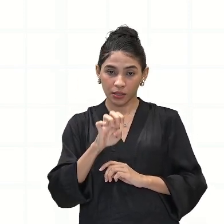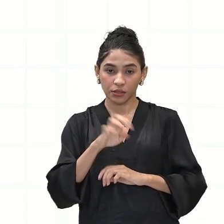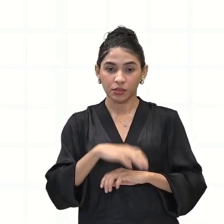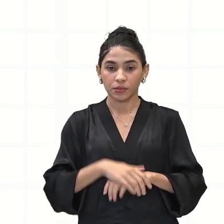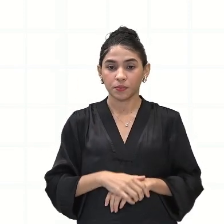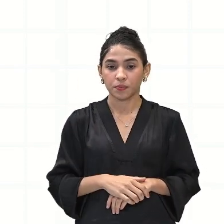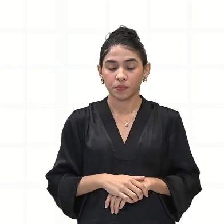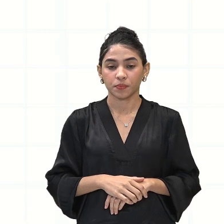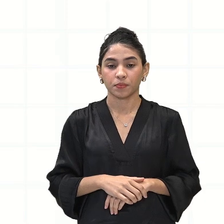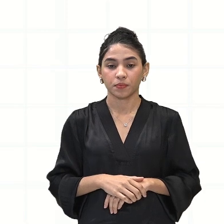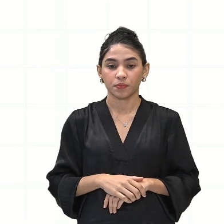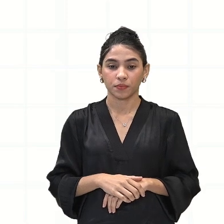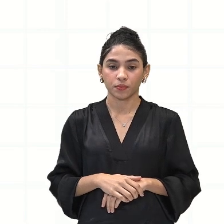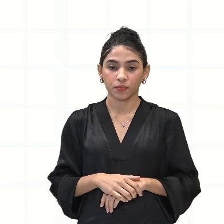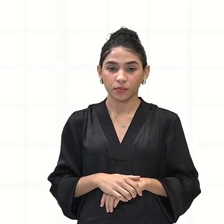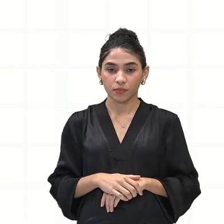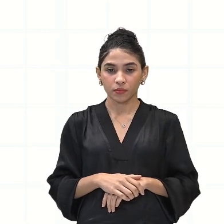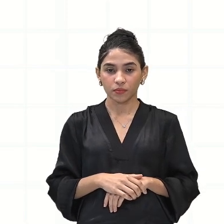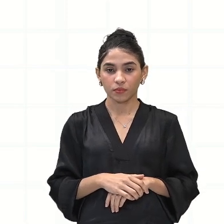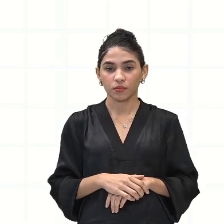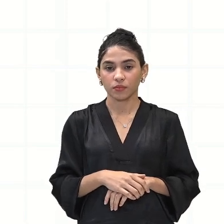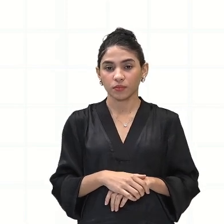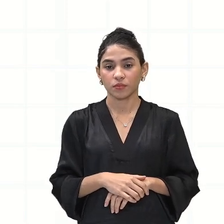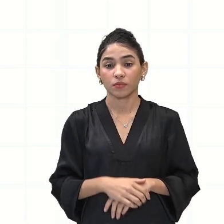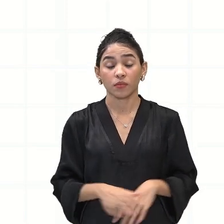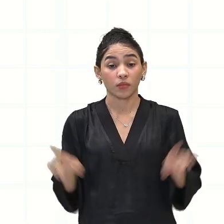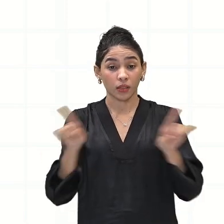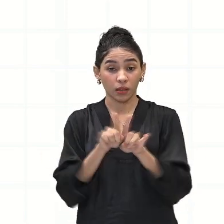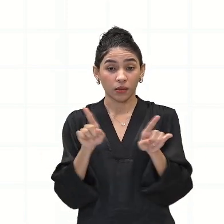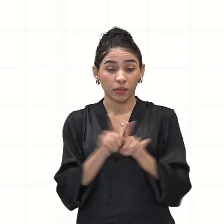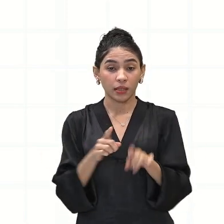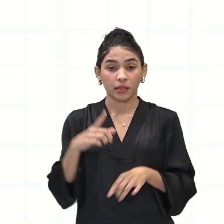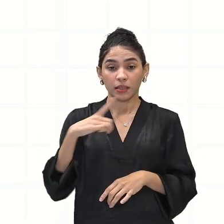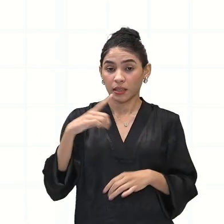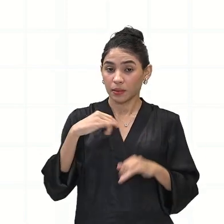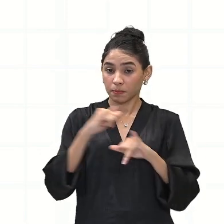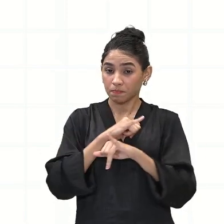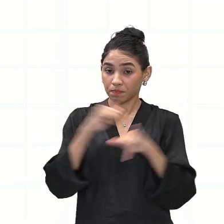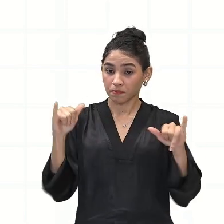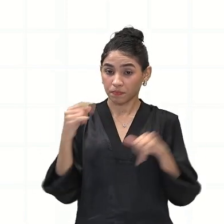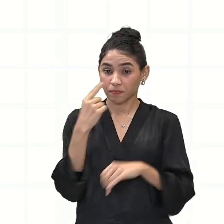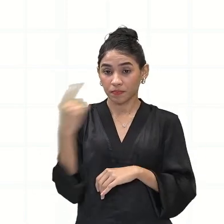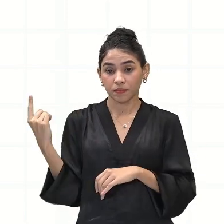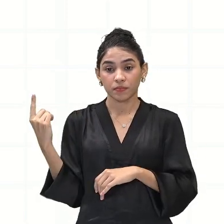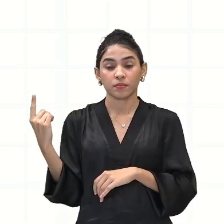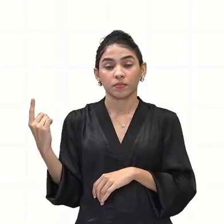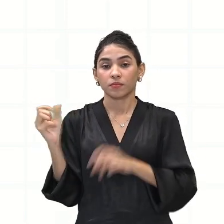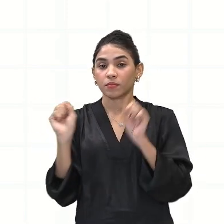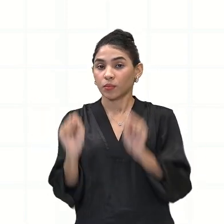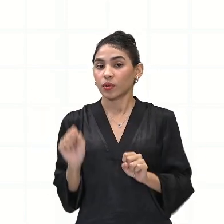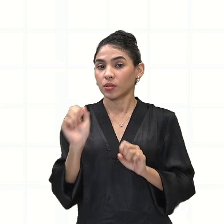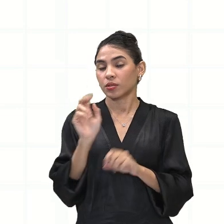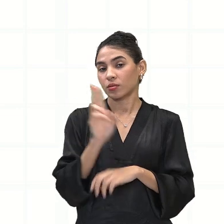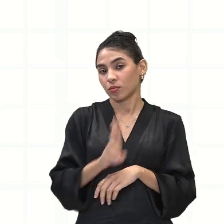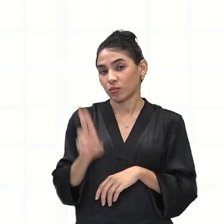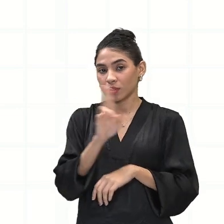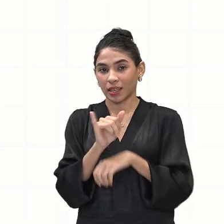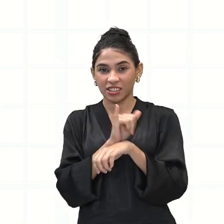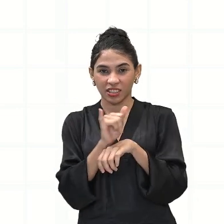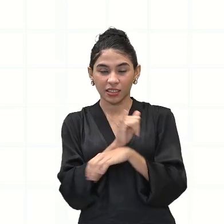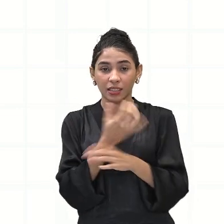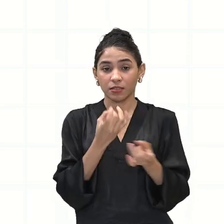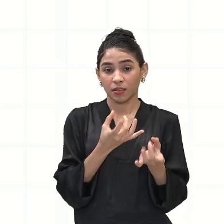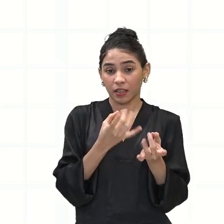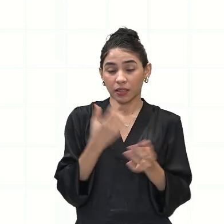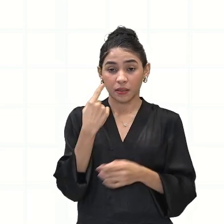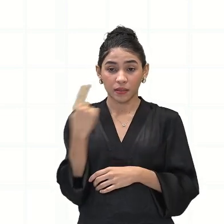a aliteração consoante. Também temos aqui uma propaganda, para ver como pode ser utilizado como uma estratégia de venda. Aqui